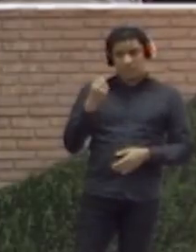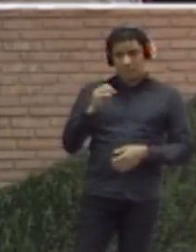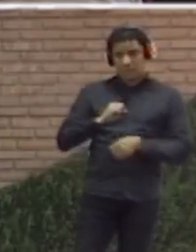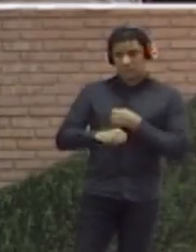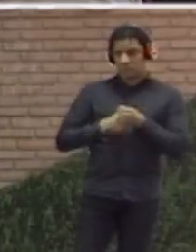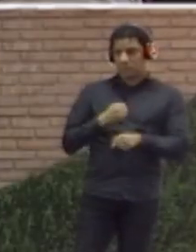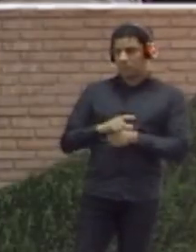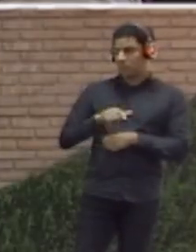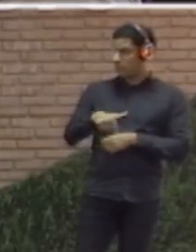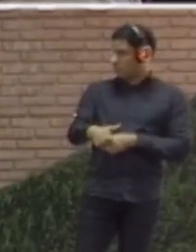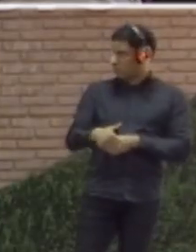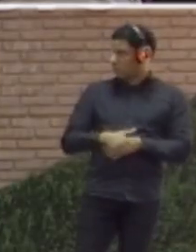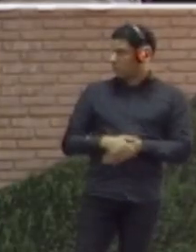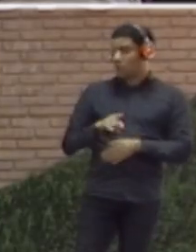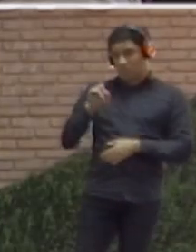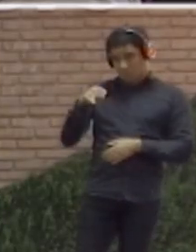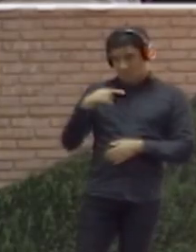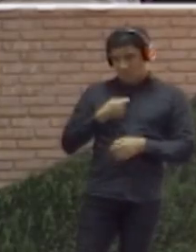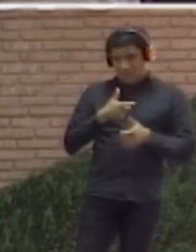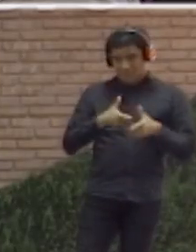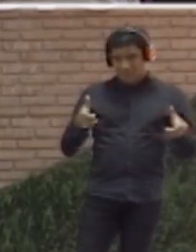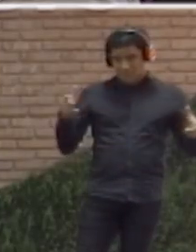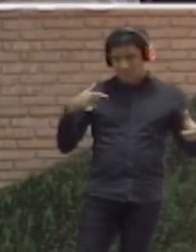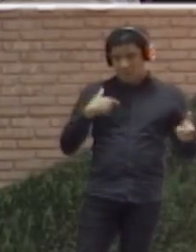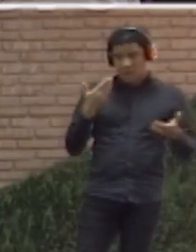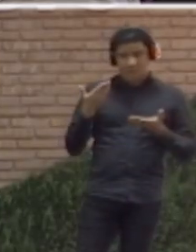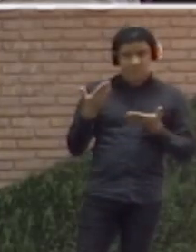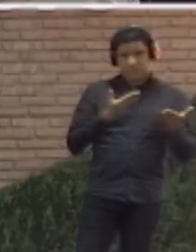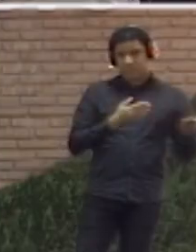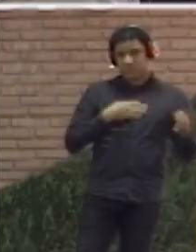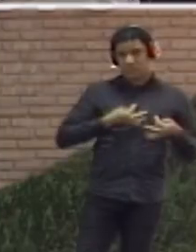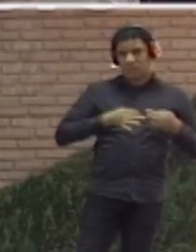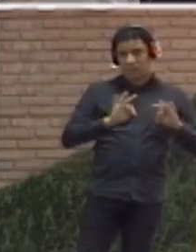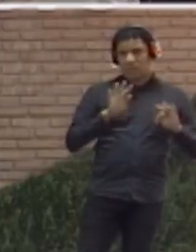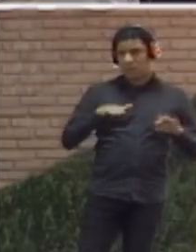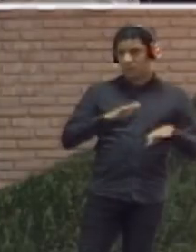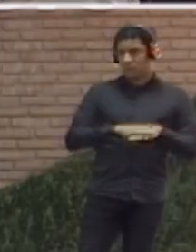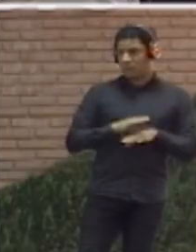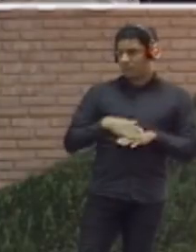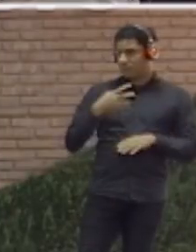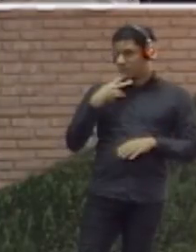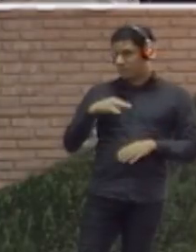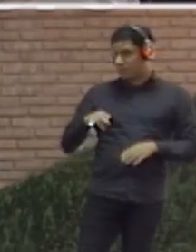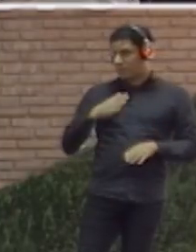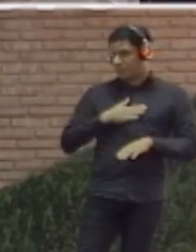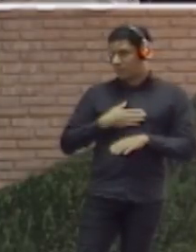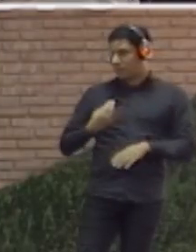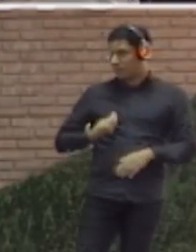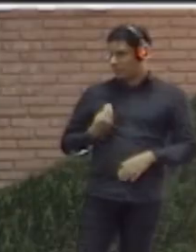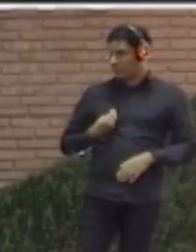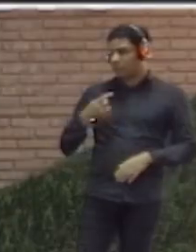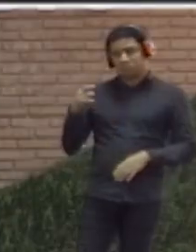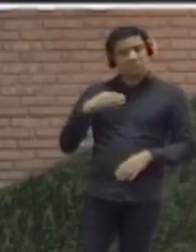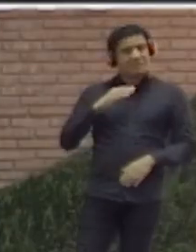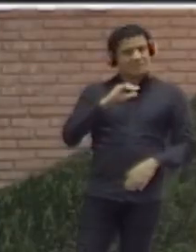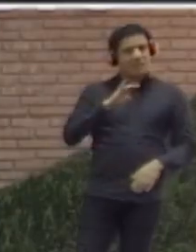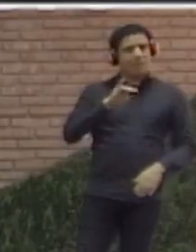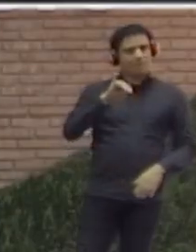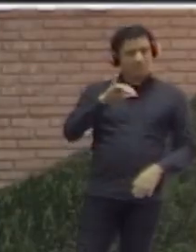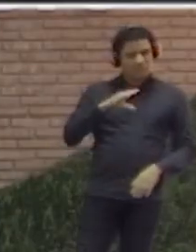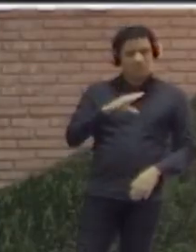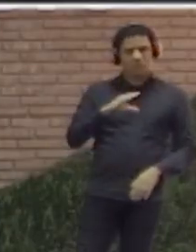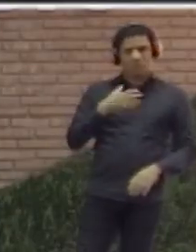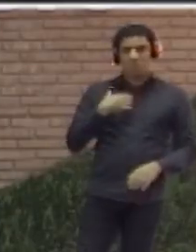depois. E pedir Foi uma das maiores visitas técnicas que eu fiz na minha vida. Então, e pedir para a Macy's abrir os canteiros de obra aí para a gente poder visitar pela CEBIC, seria um